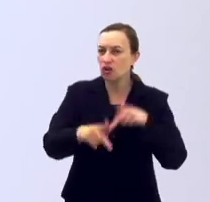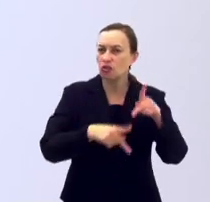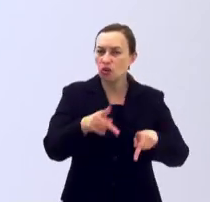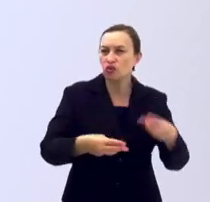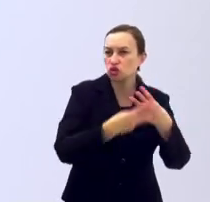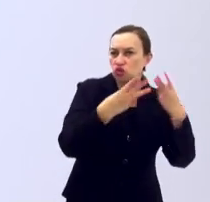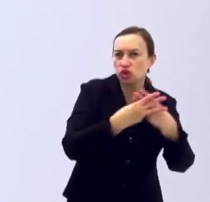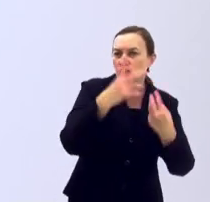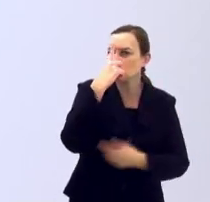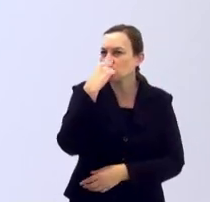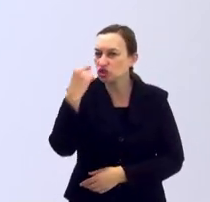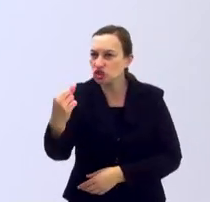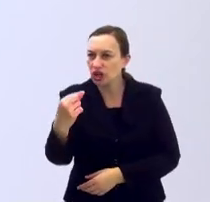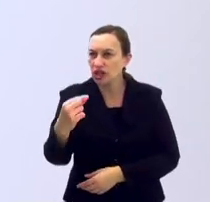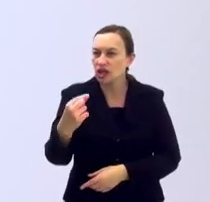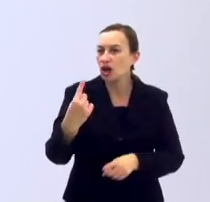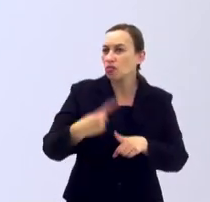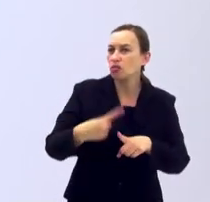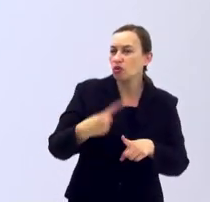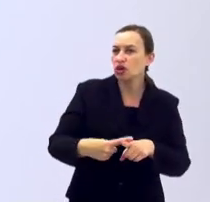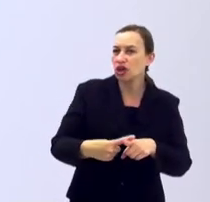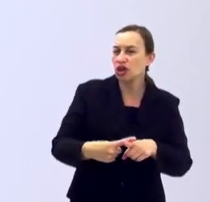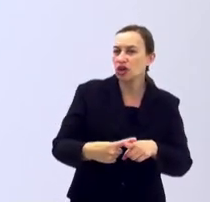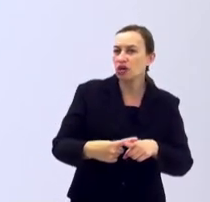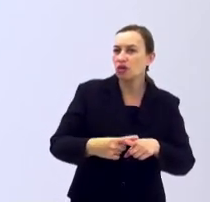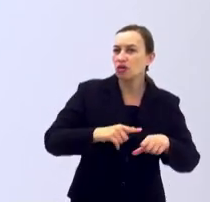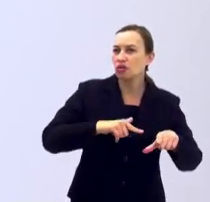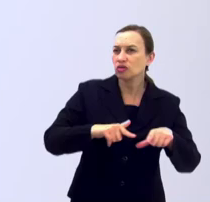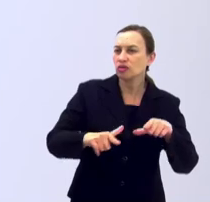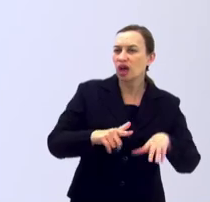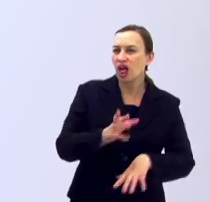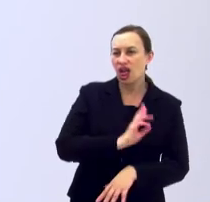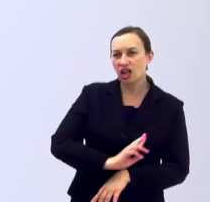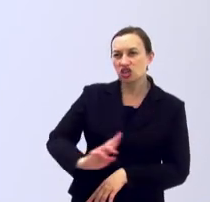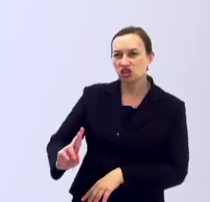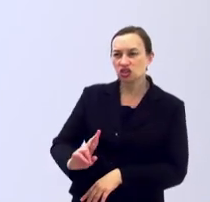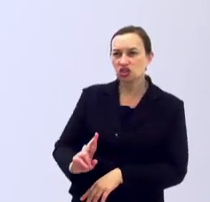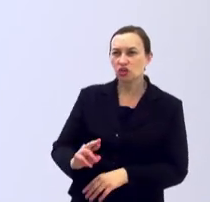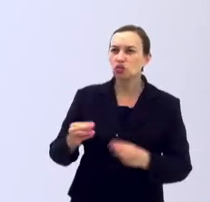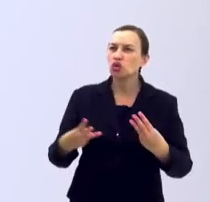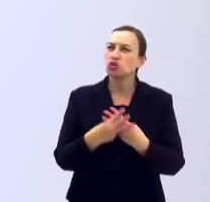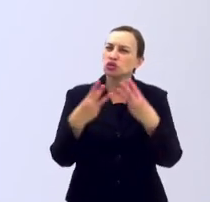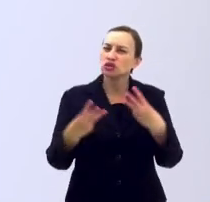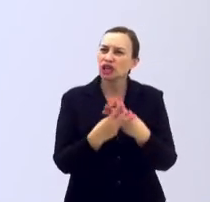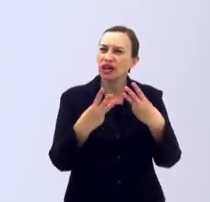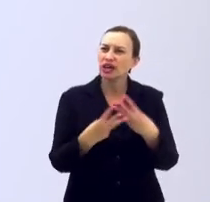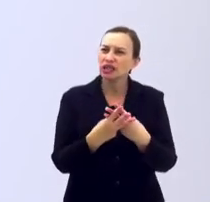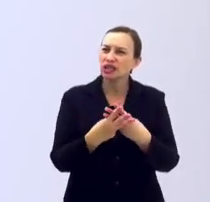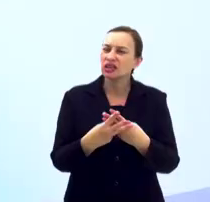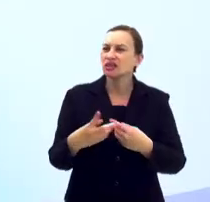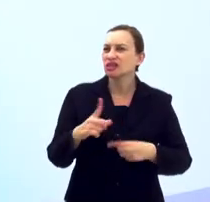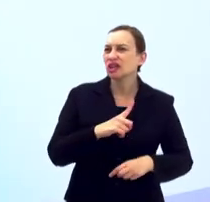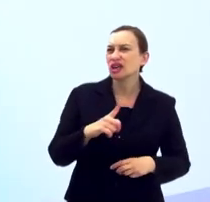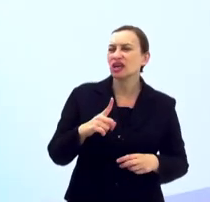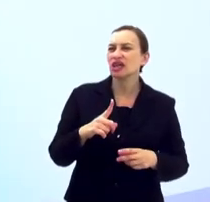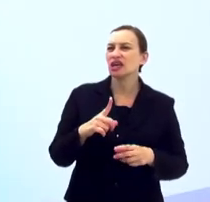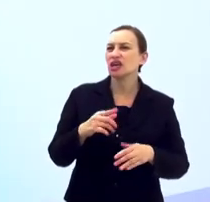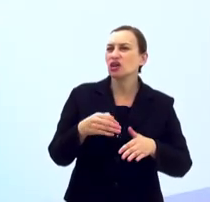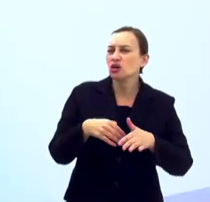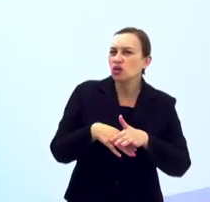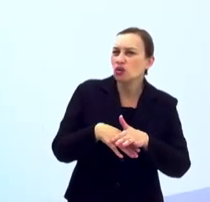judeus, era bruxaria, porque o exercício da religião judaica tem